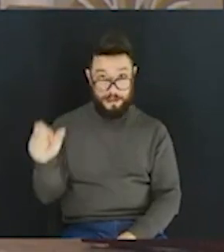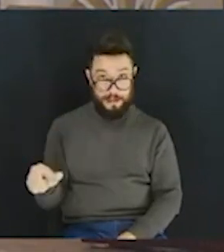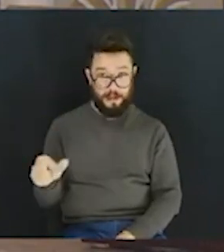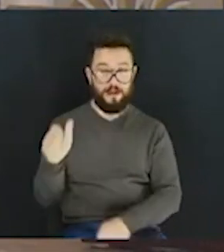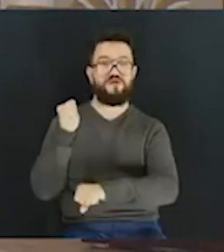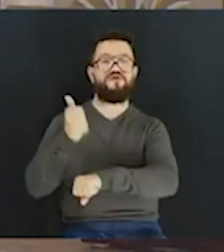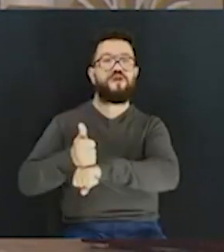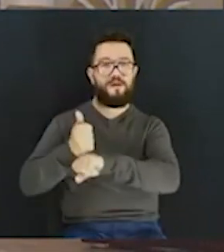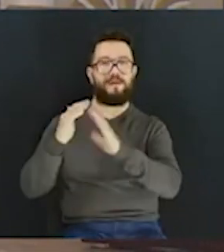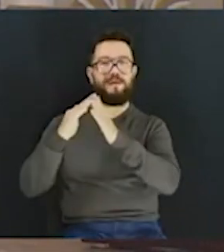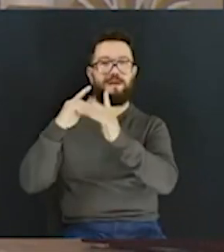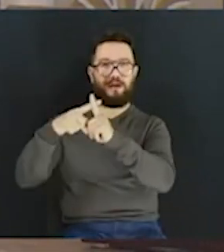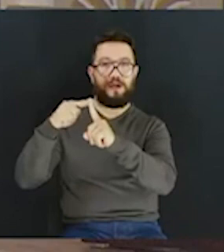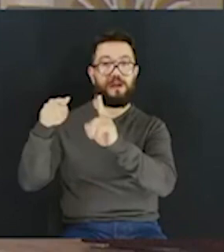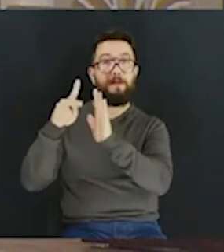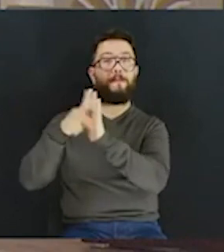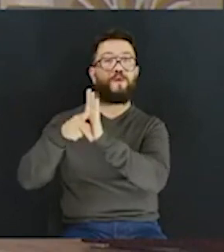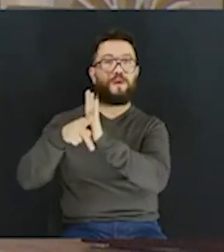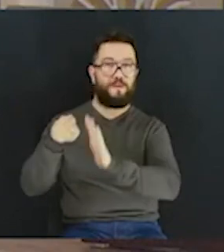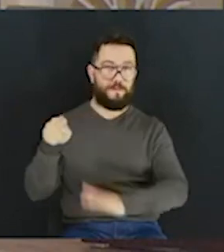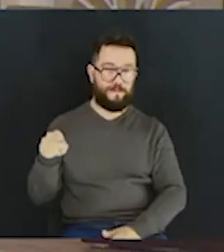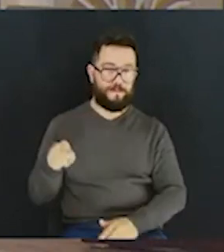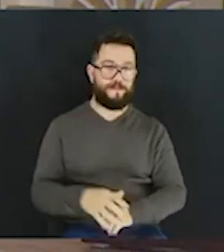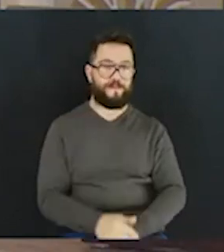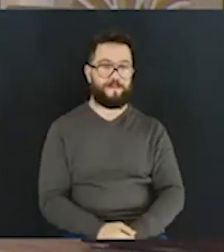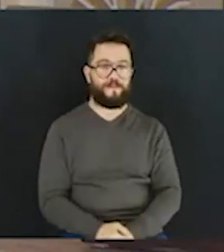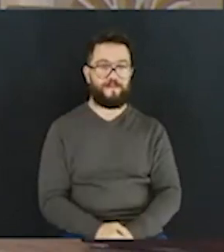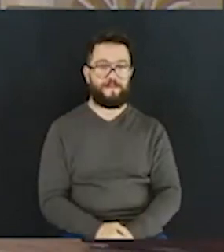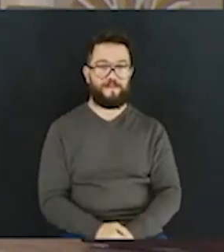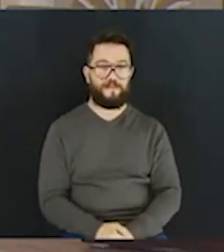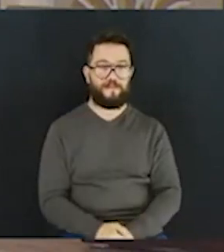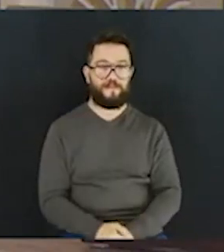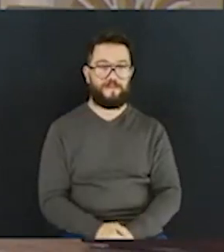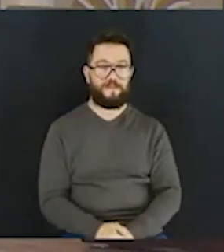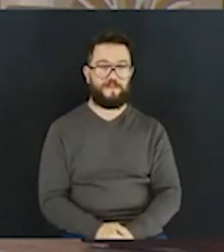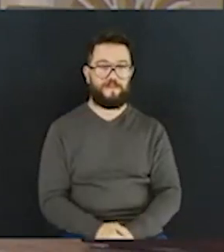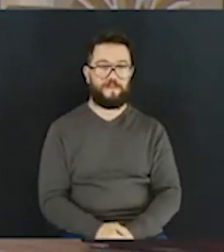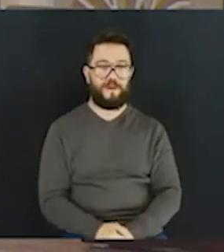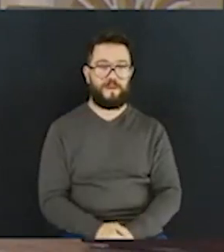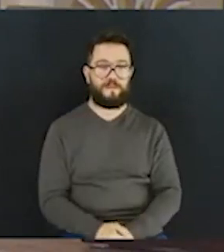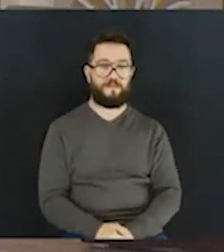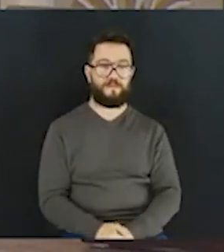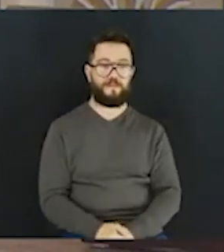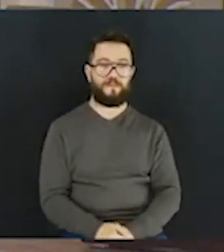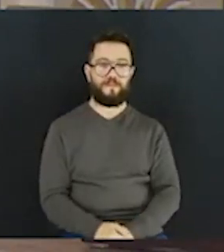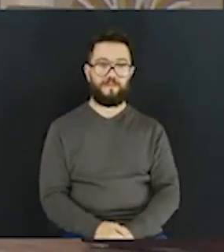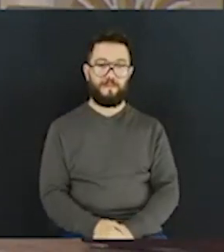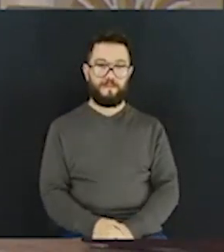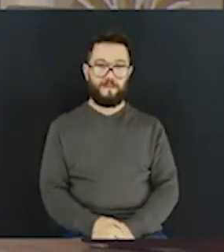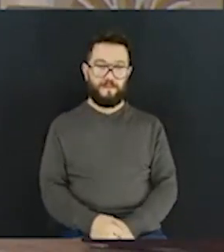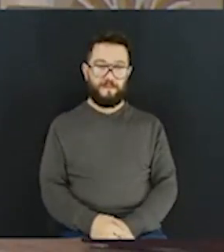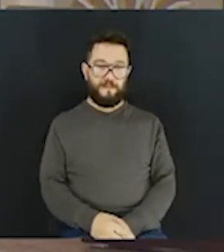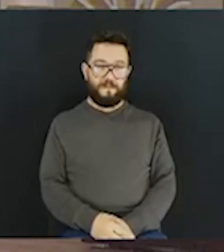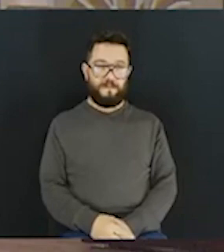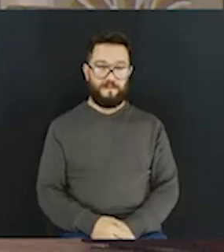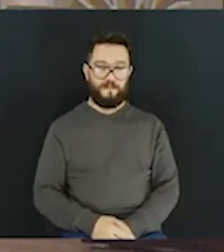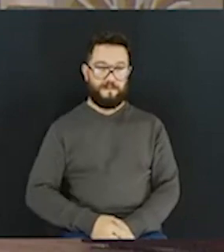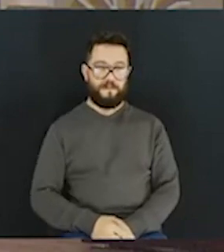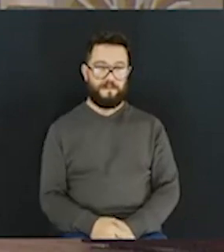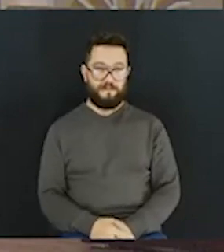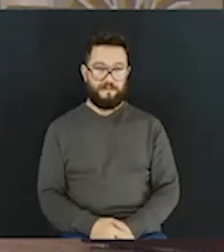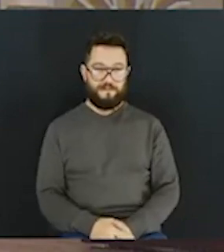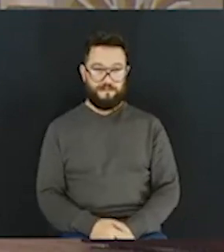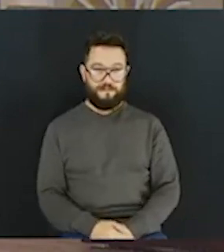do Portão. Ele também é o diretor financeiro da Congregação dos Oblatos de São José e ainda